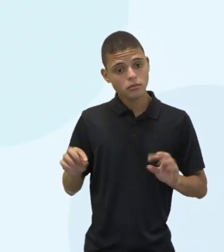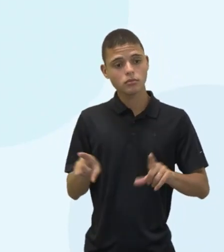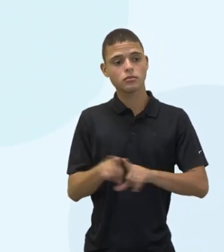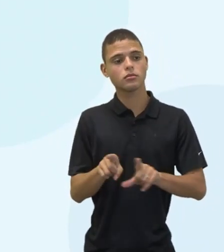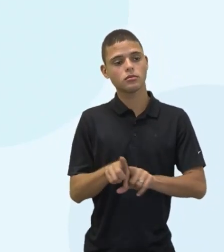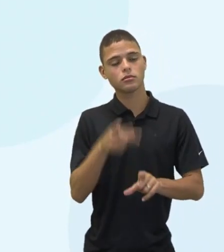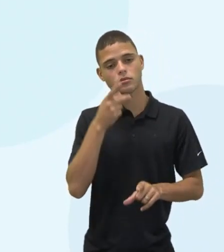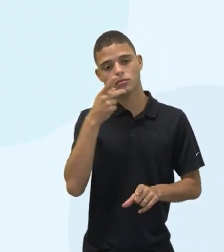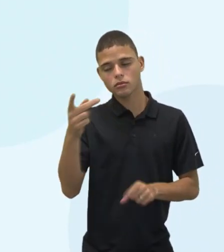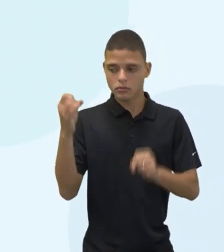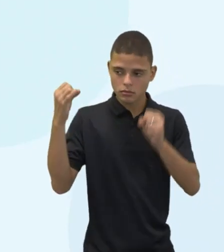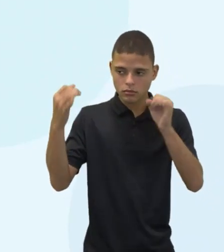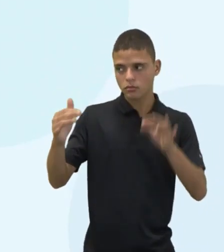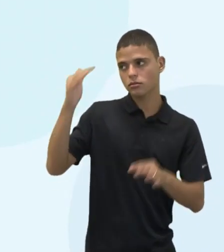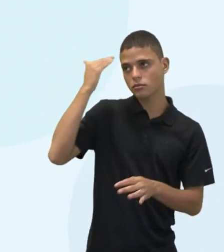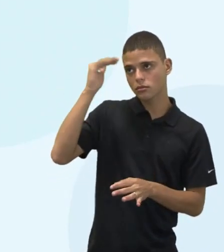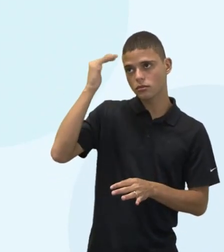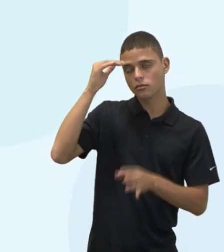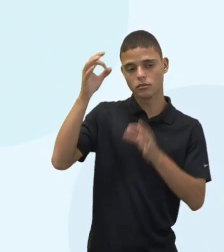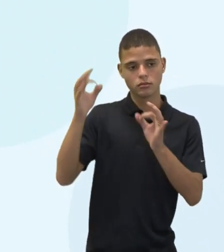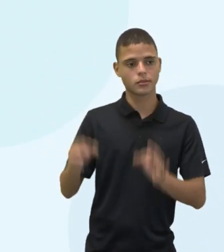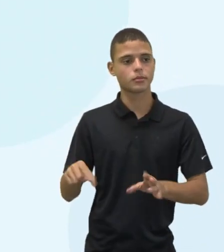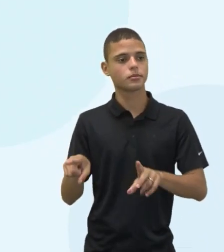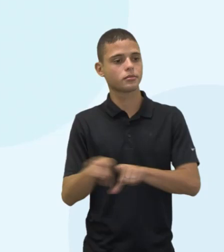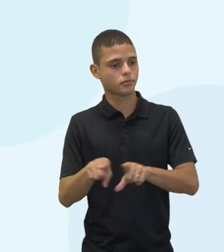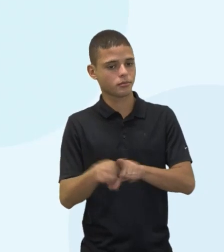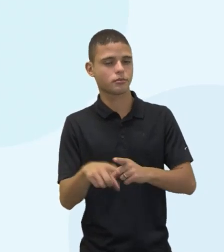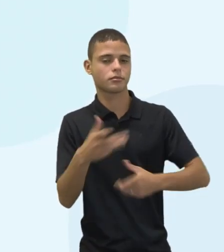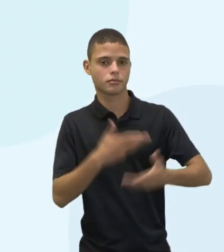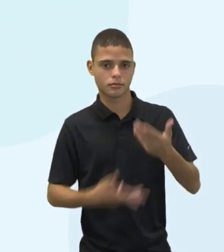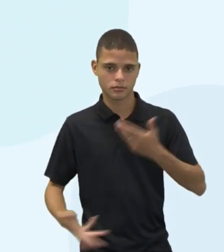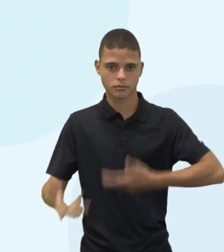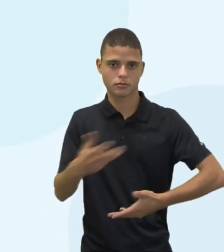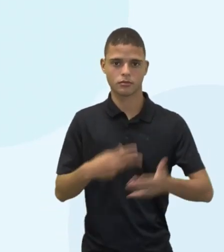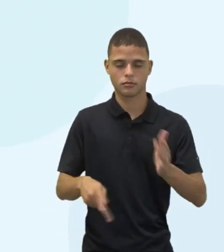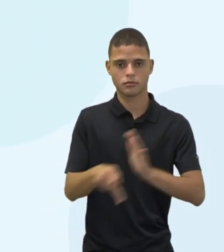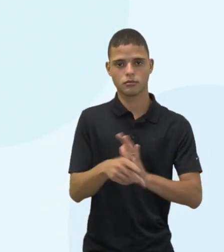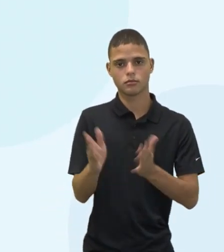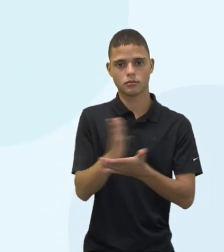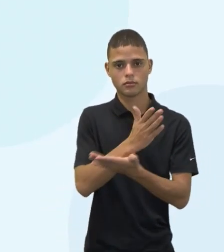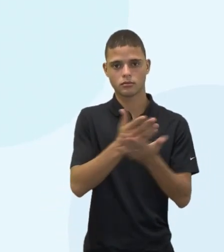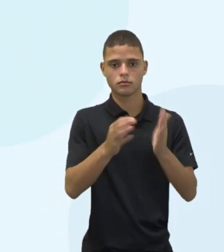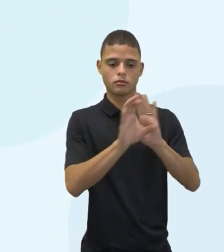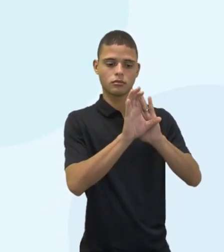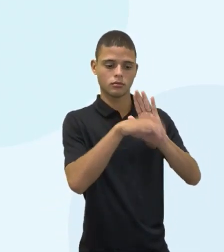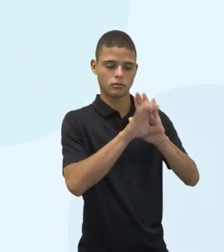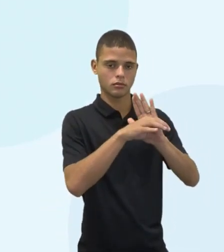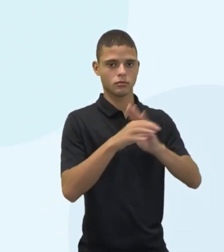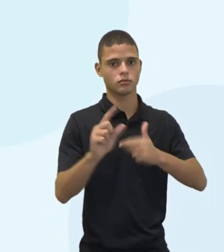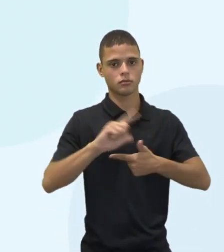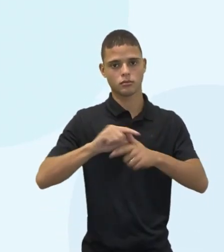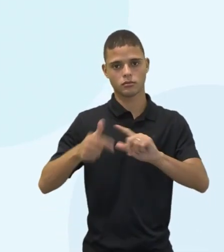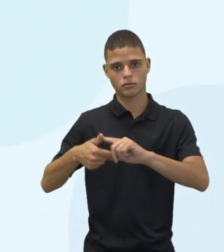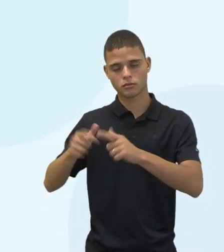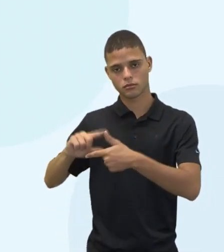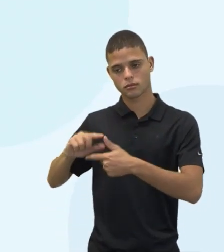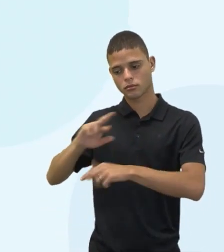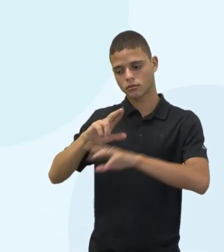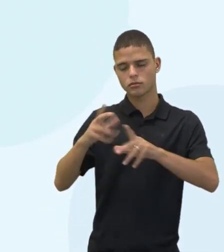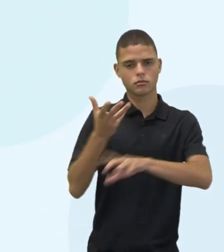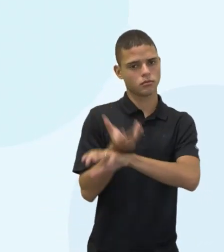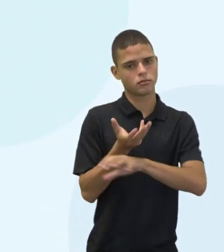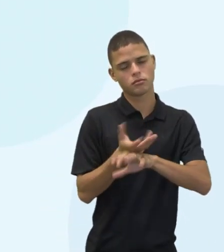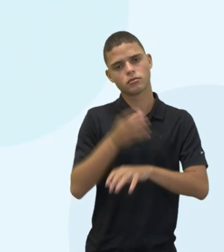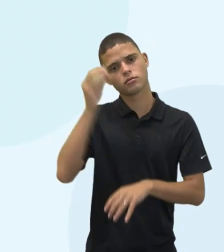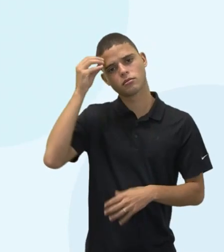lógico, compreensão das relações entre conceito e procedimentos da geometria com outras áreas do conhecimento, informações